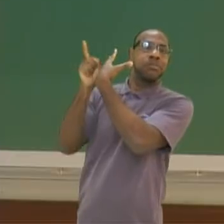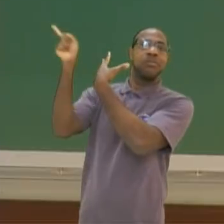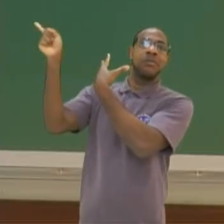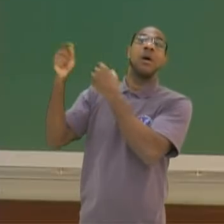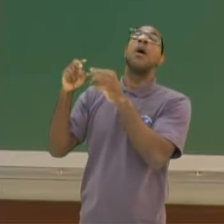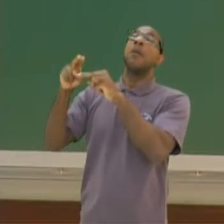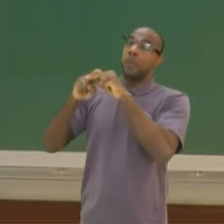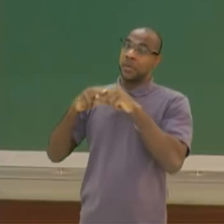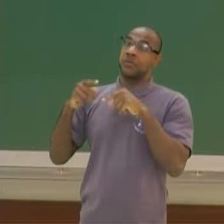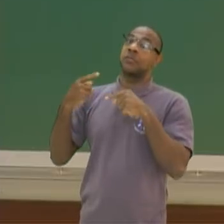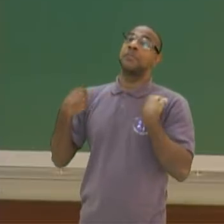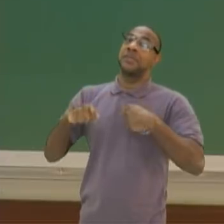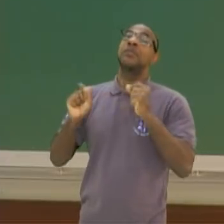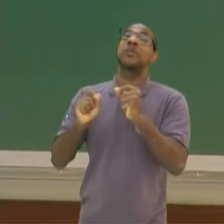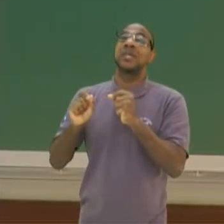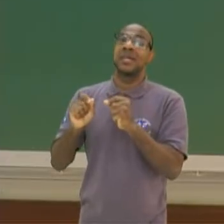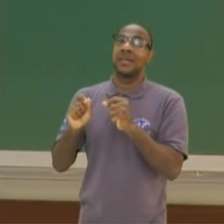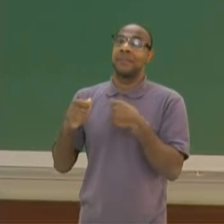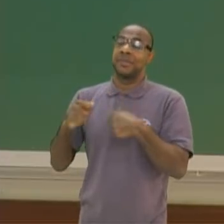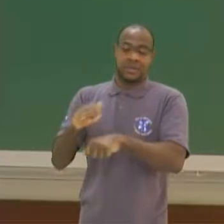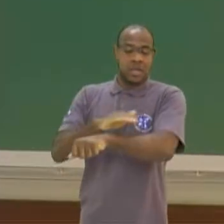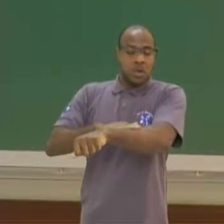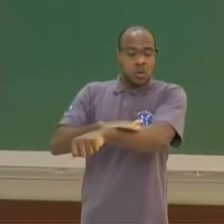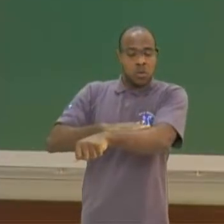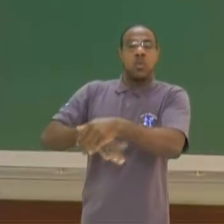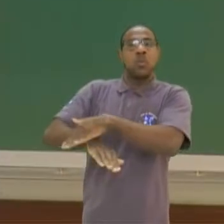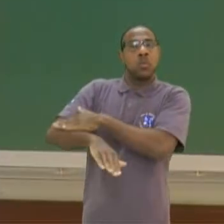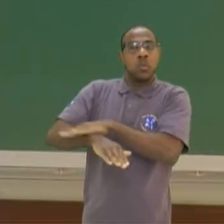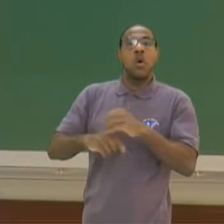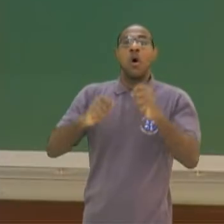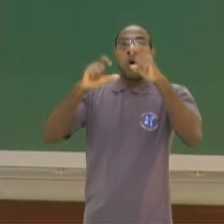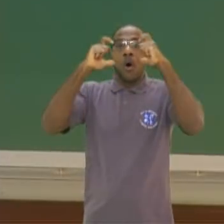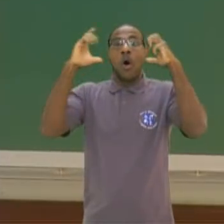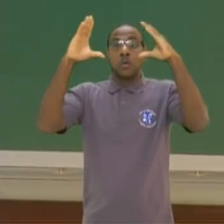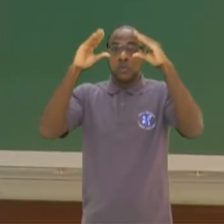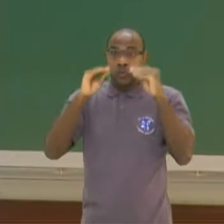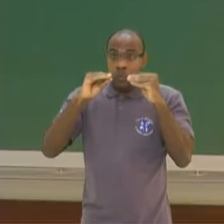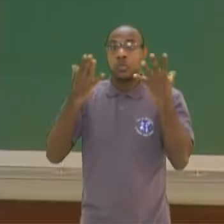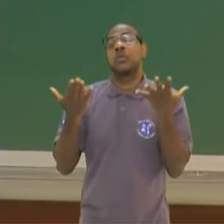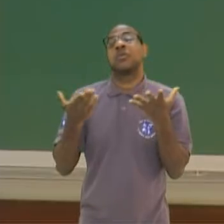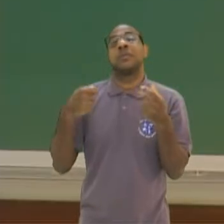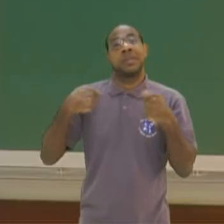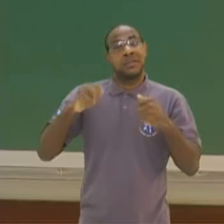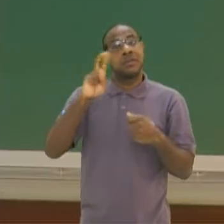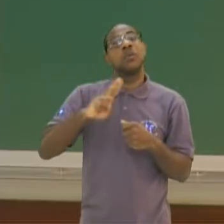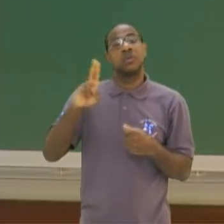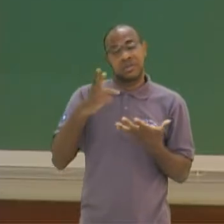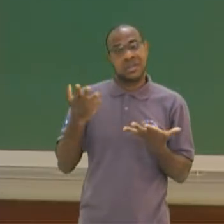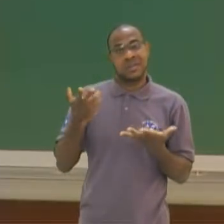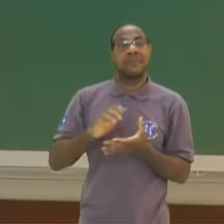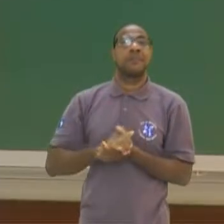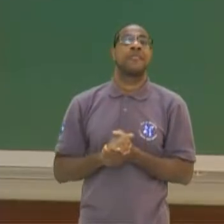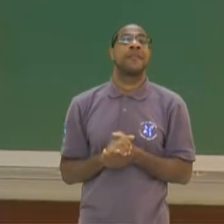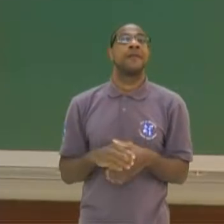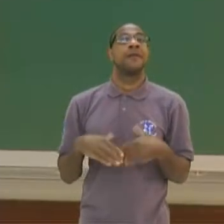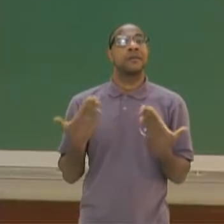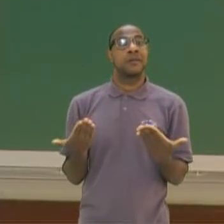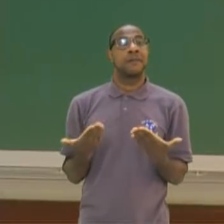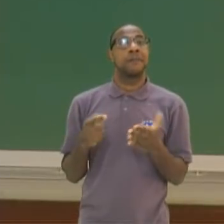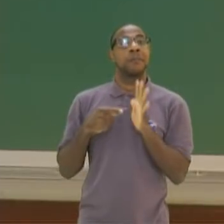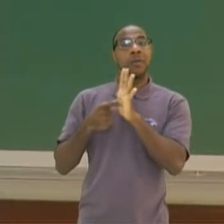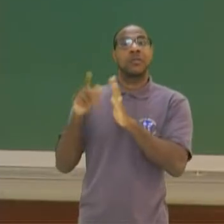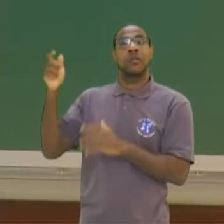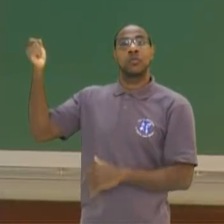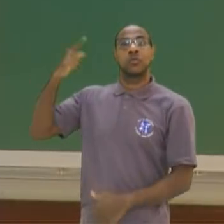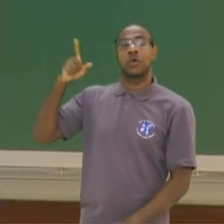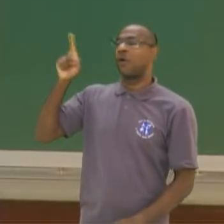solar, um óculos escuro, um boné, para não ficar muito exposto ao sol. Então, eu trago essa imagem